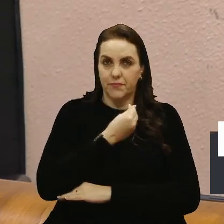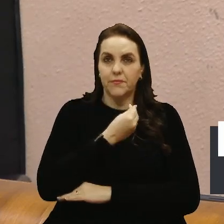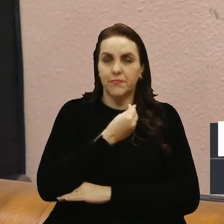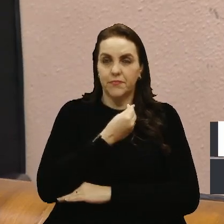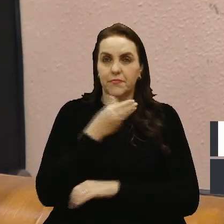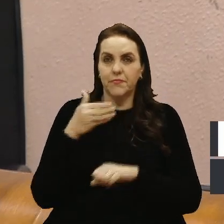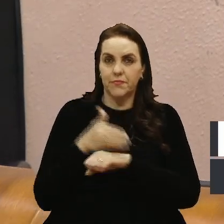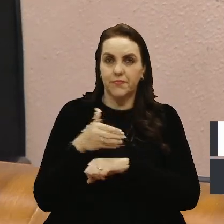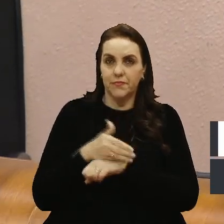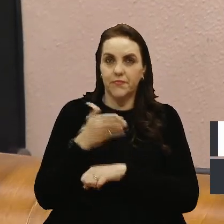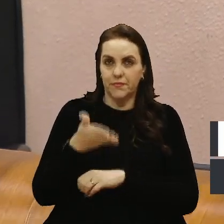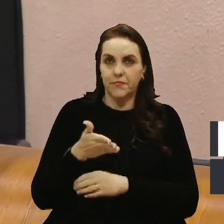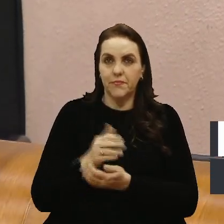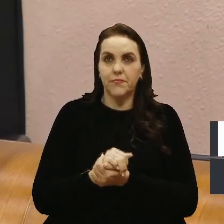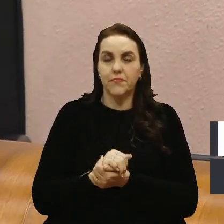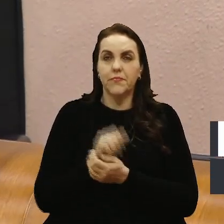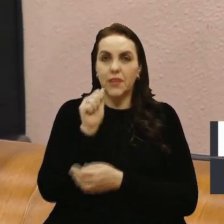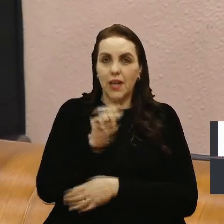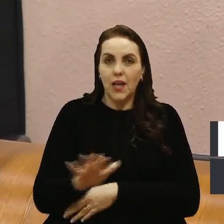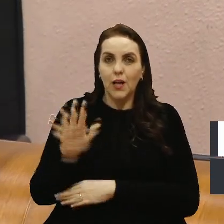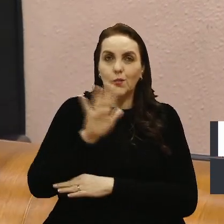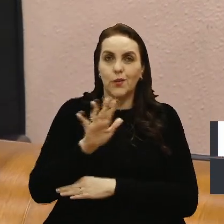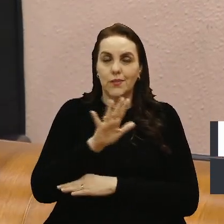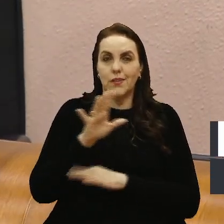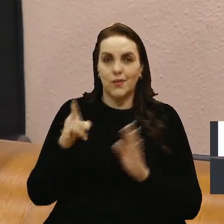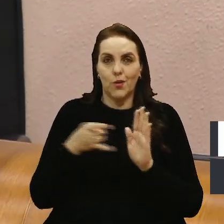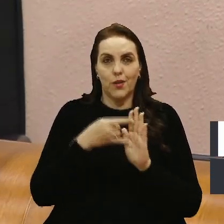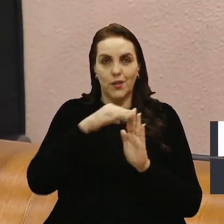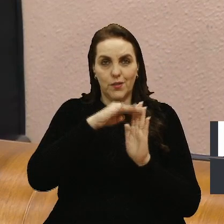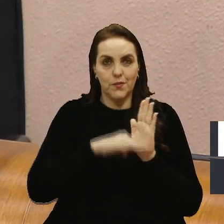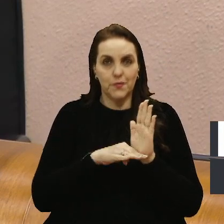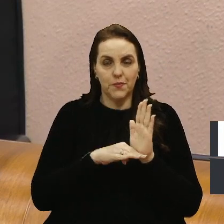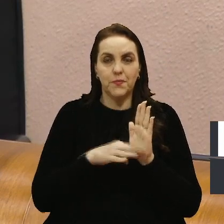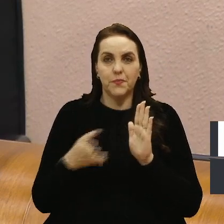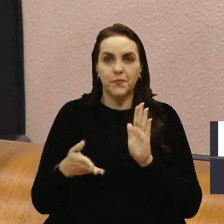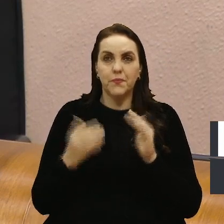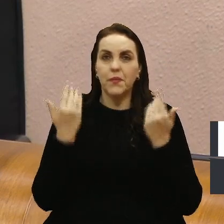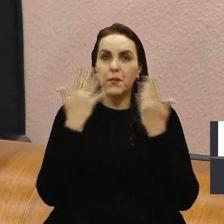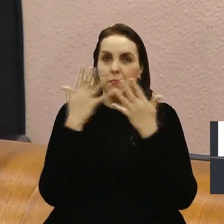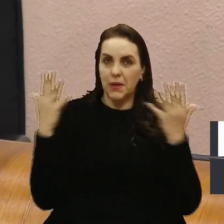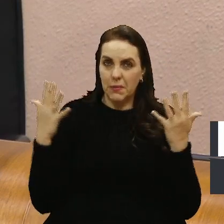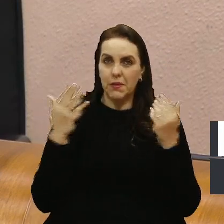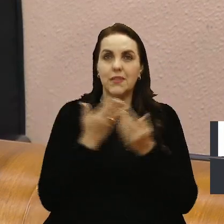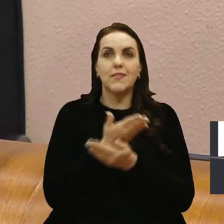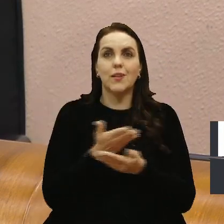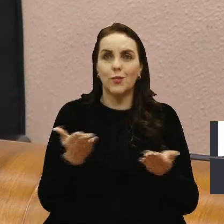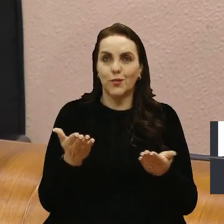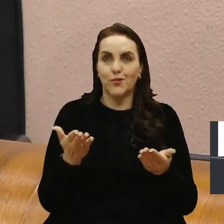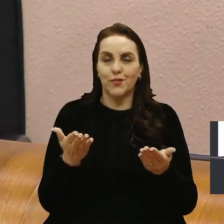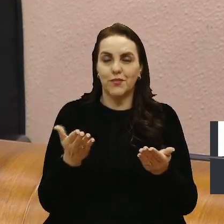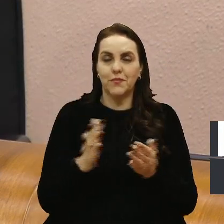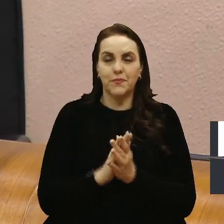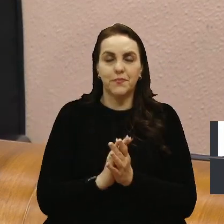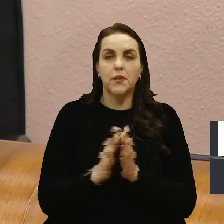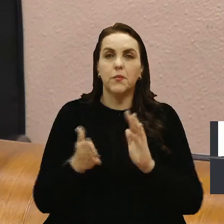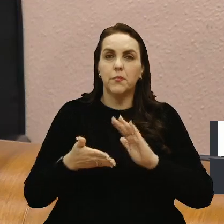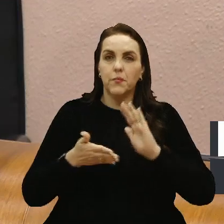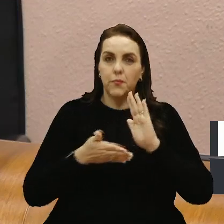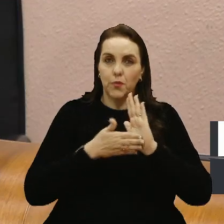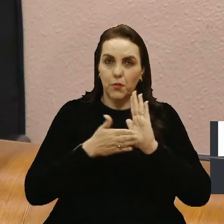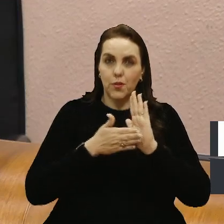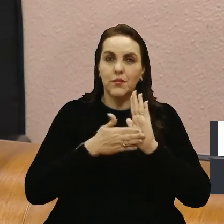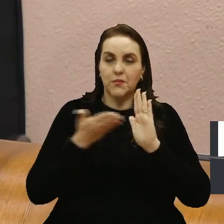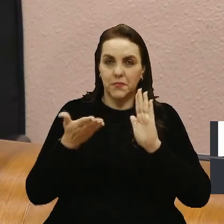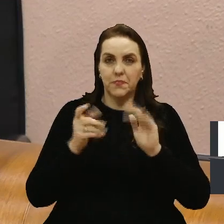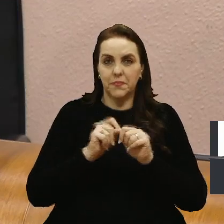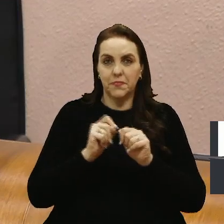parte desta atualização do nosso regimento interno, parabenizar as vossas excelências por as propostas feitas.